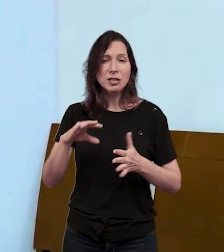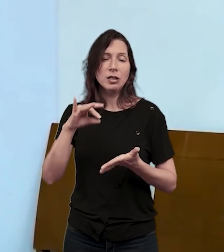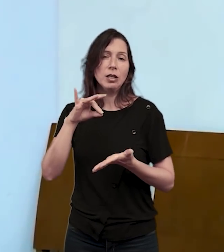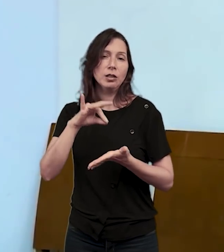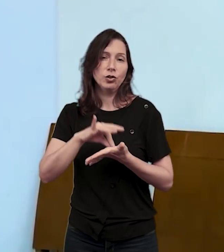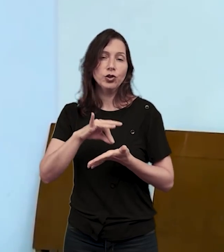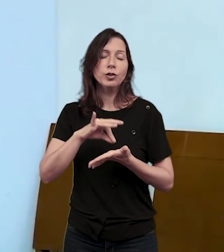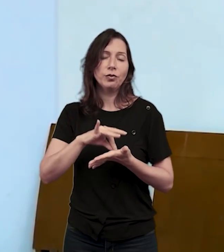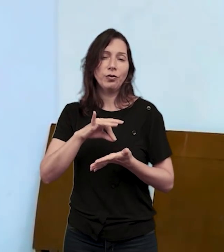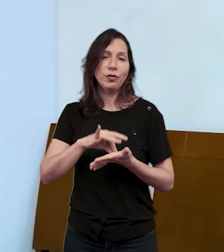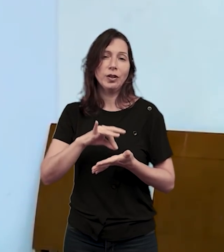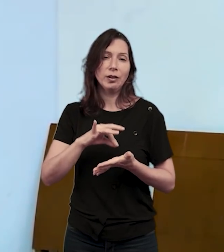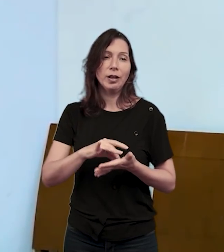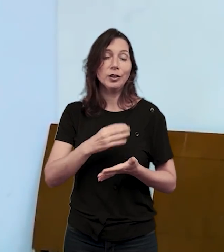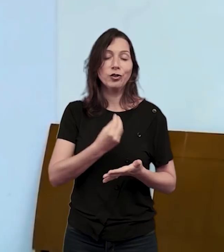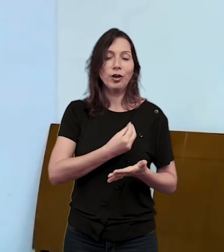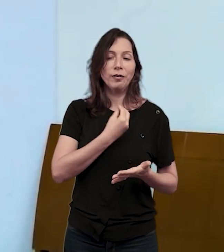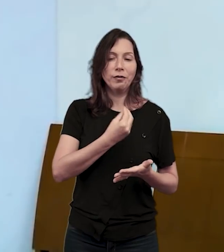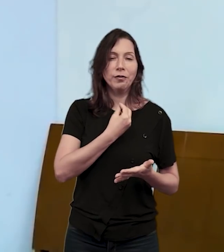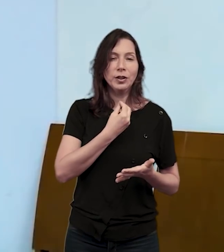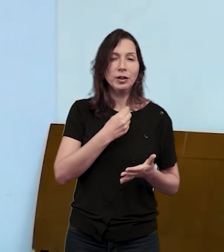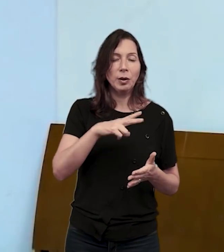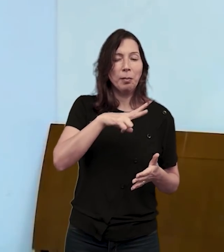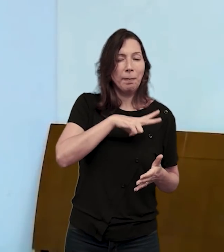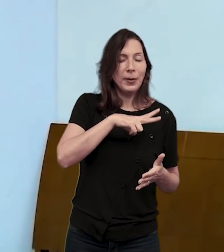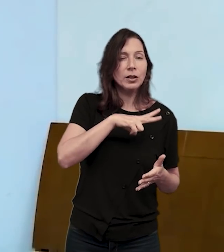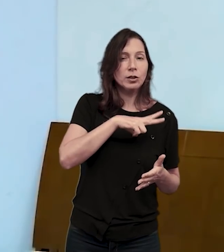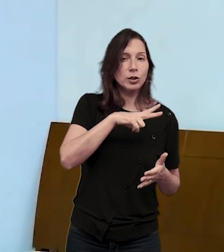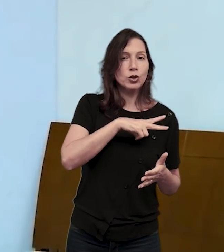existencial insuportável.